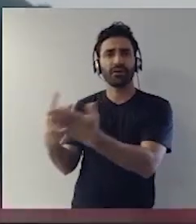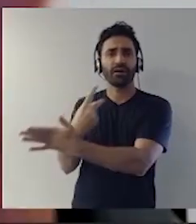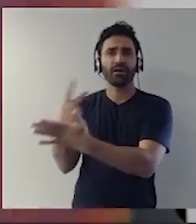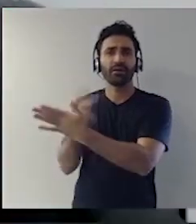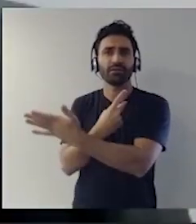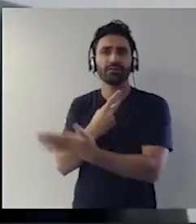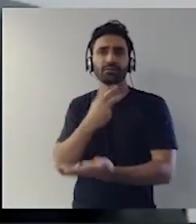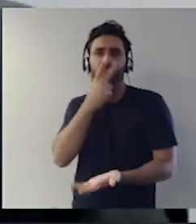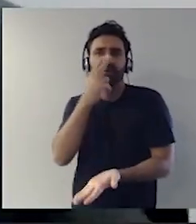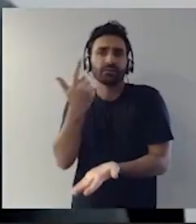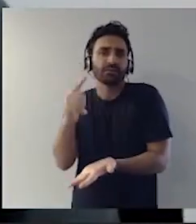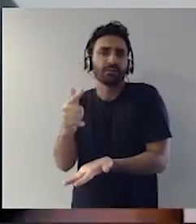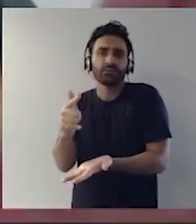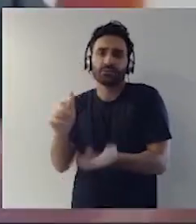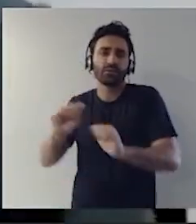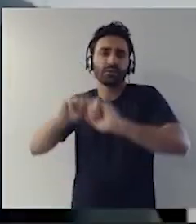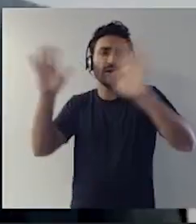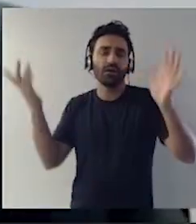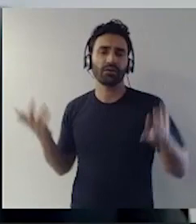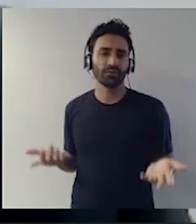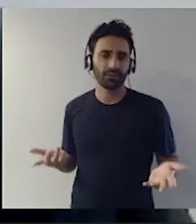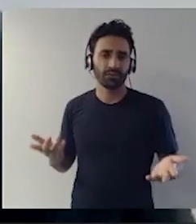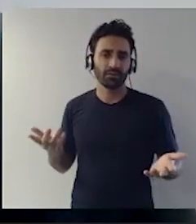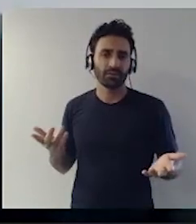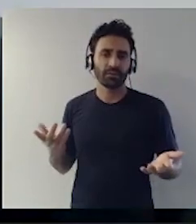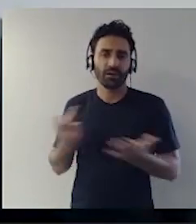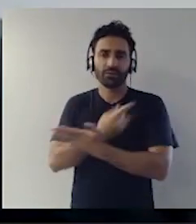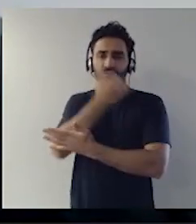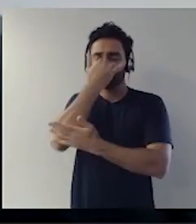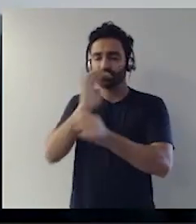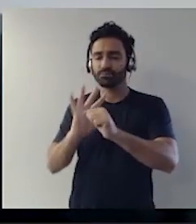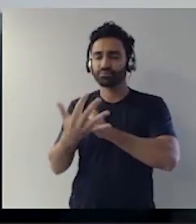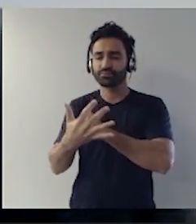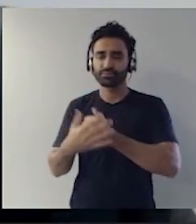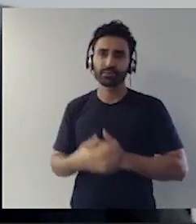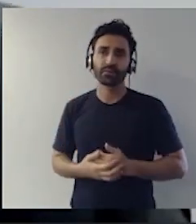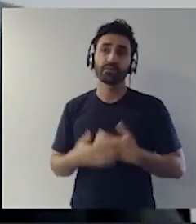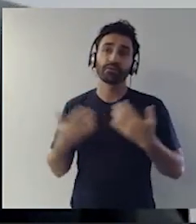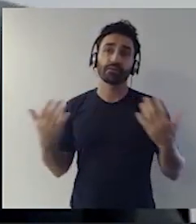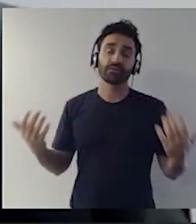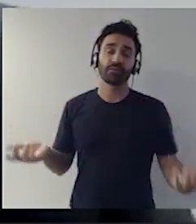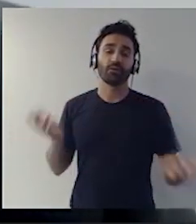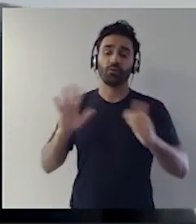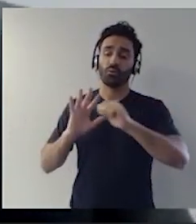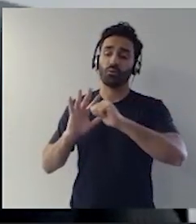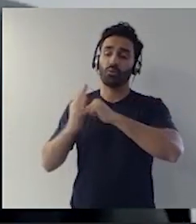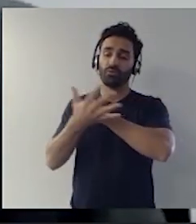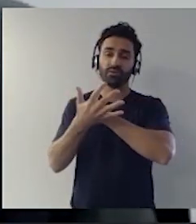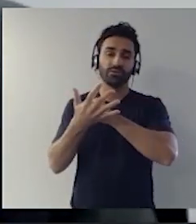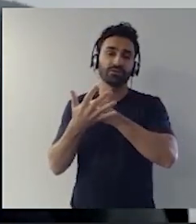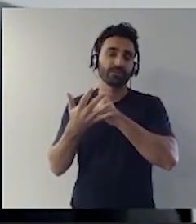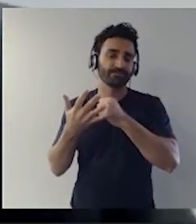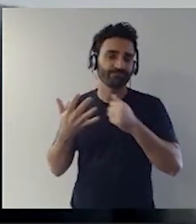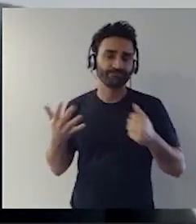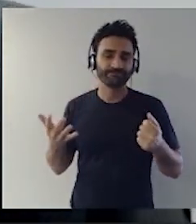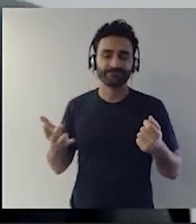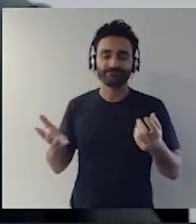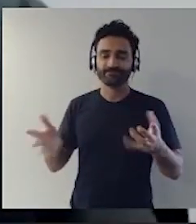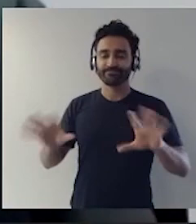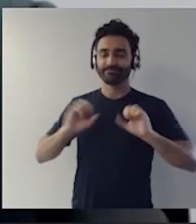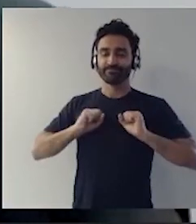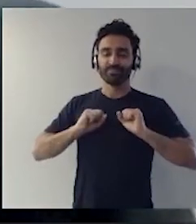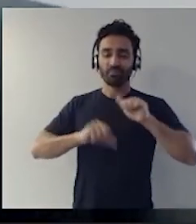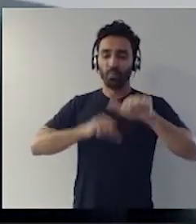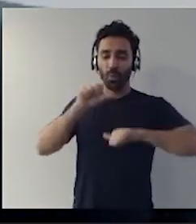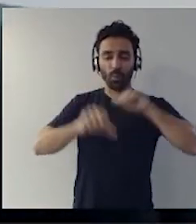de diretriz muito clara, vem a Covid-19. E a Covid-19 não sacode só a nossa vida privada,